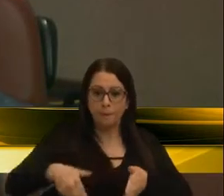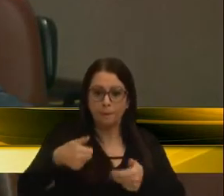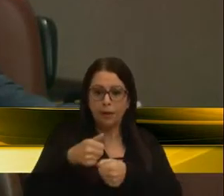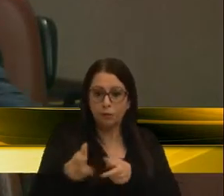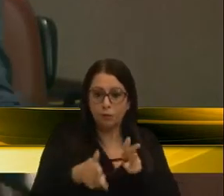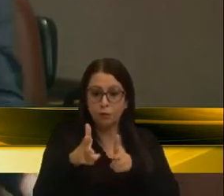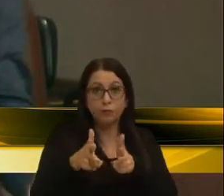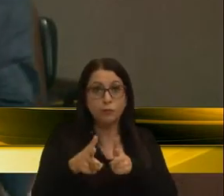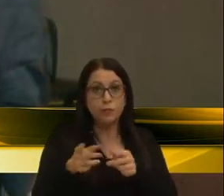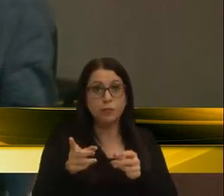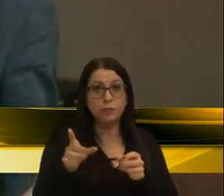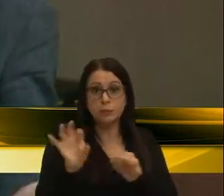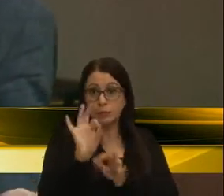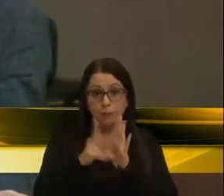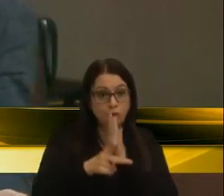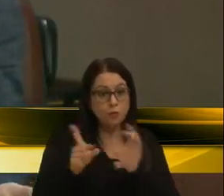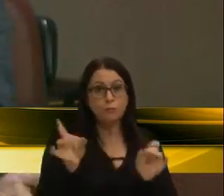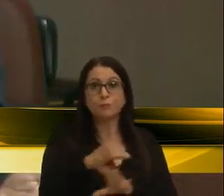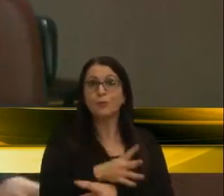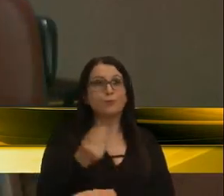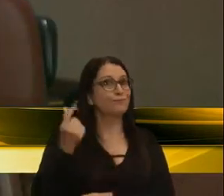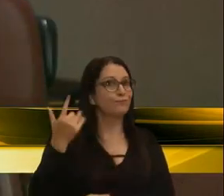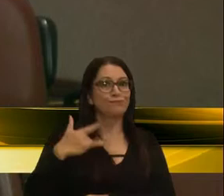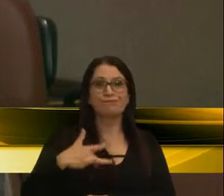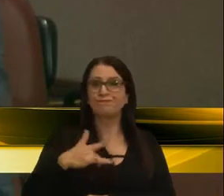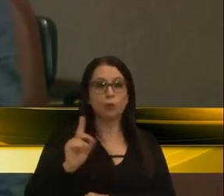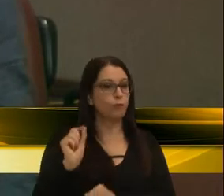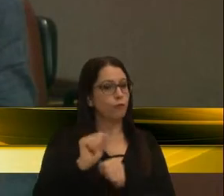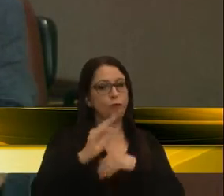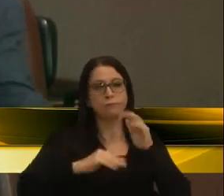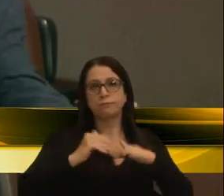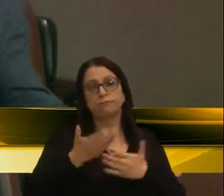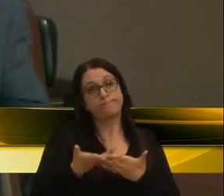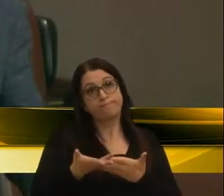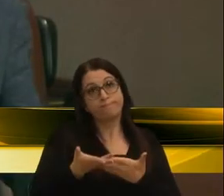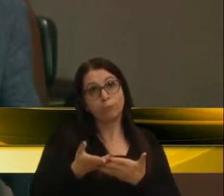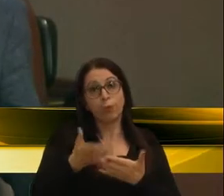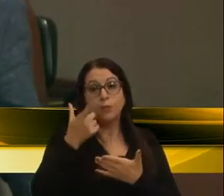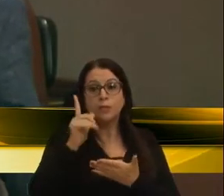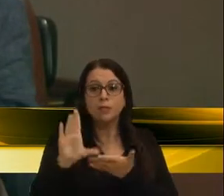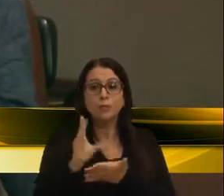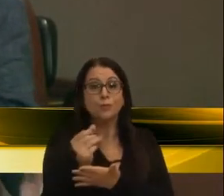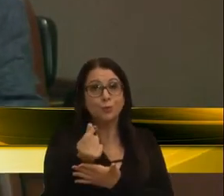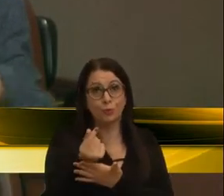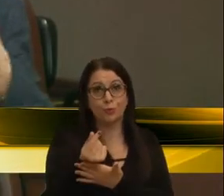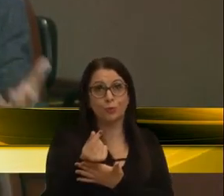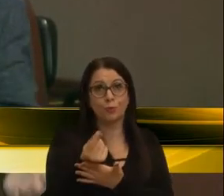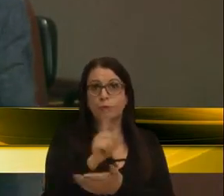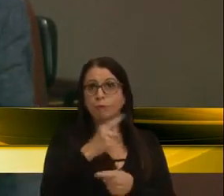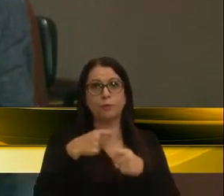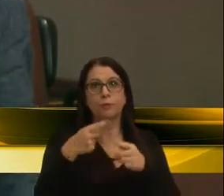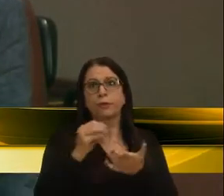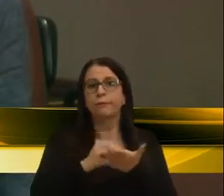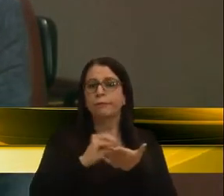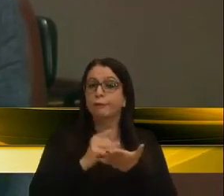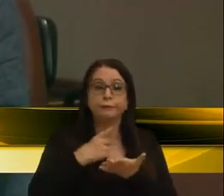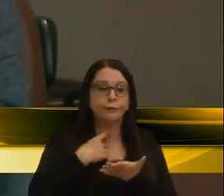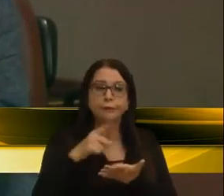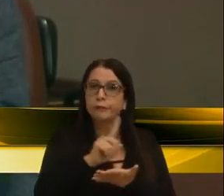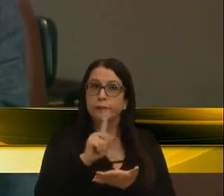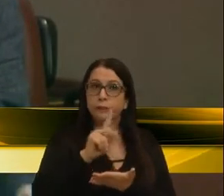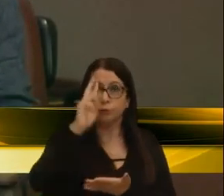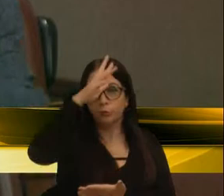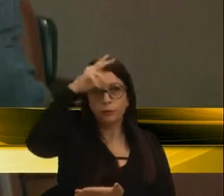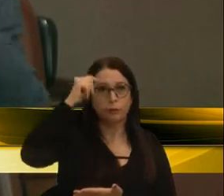está pronto lá. Né? Lamentavelmente não foi implementado, não se arrumou recursos. Não é por falta de vontade do